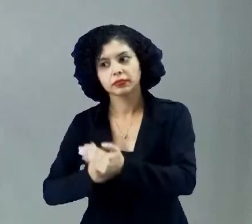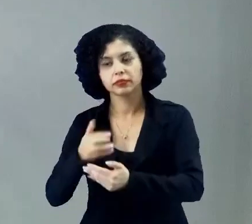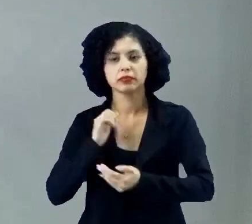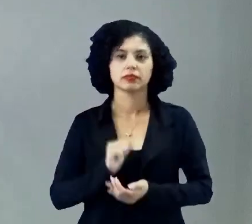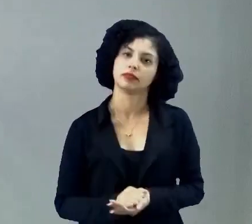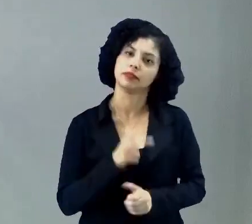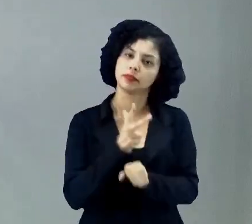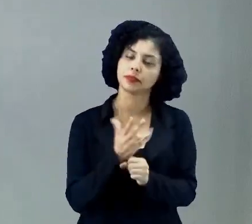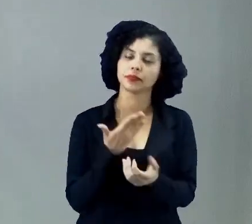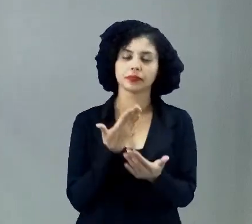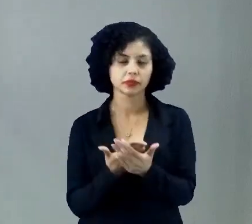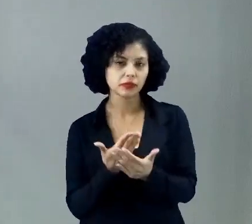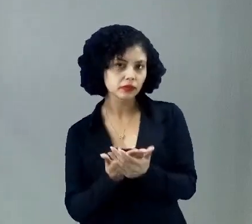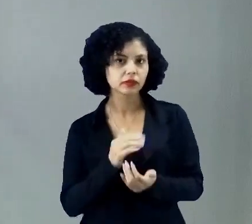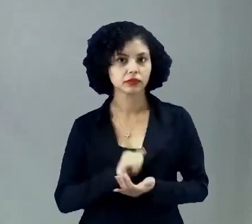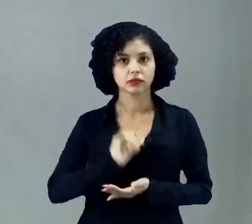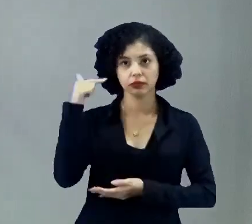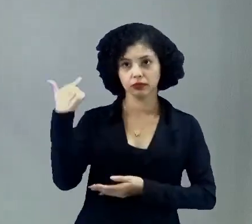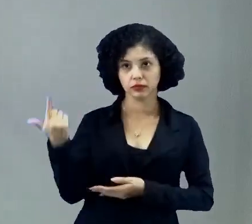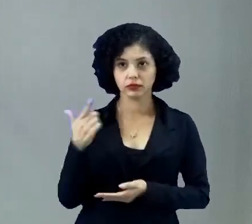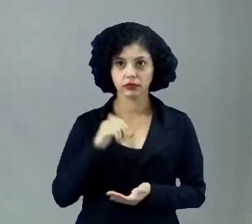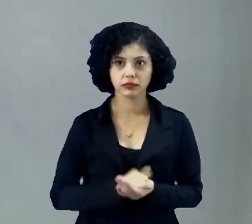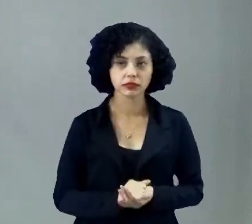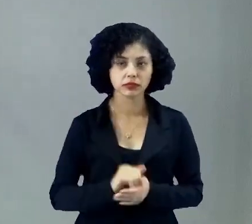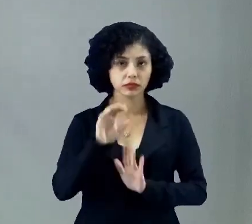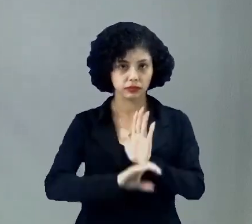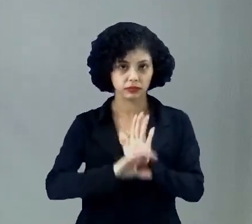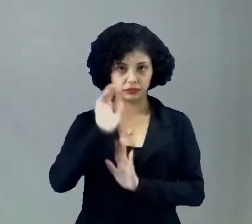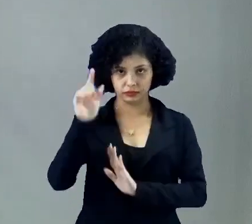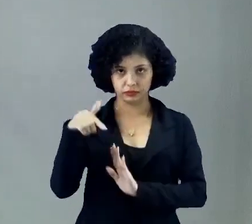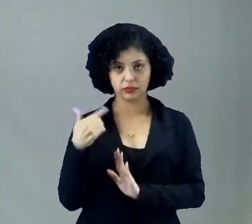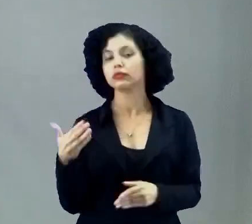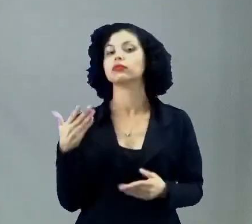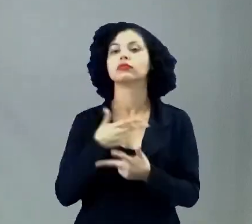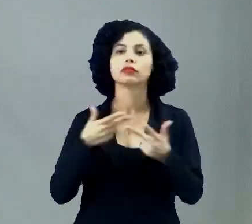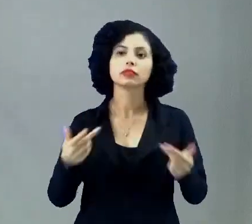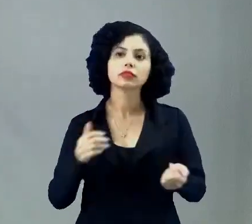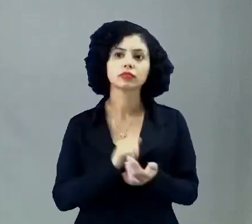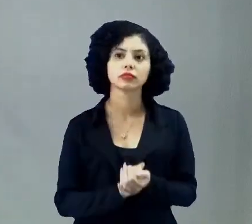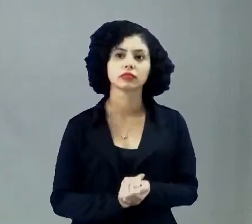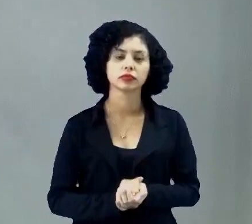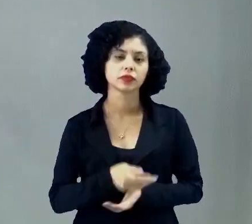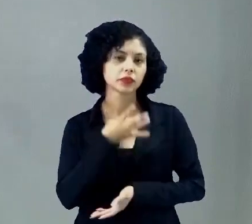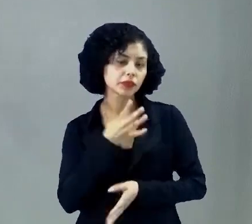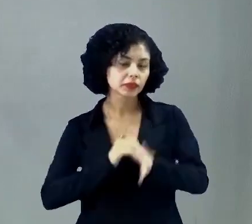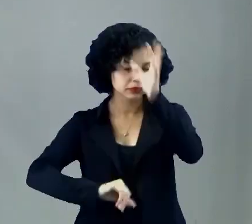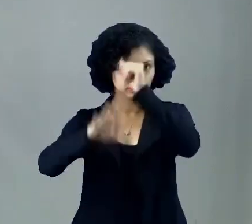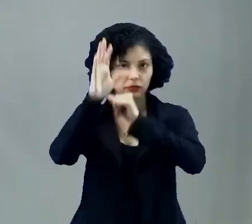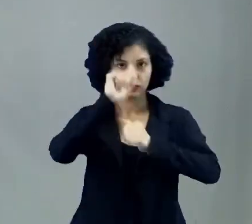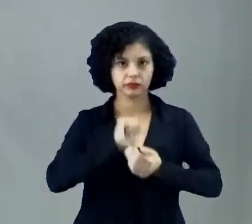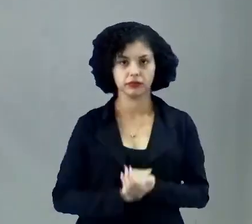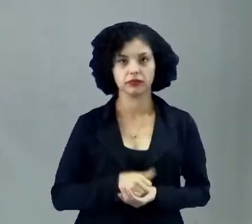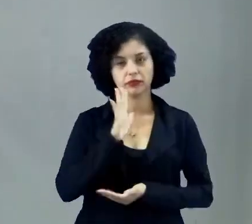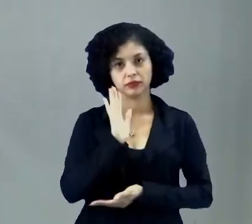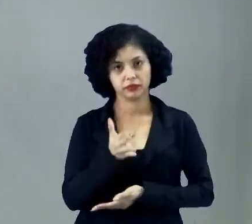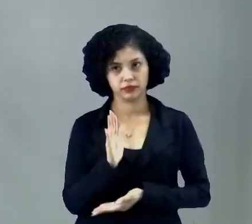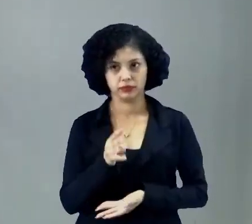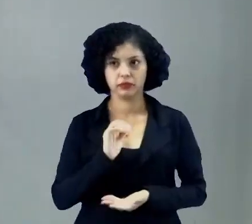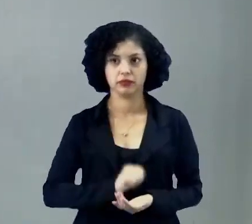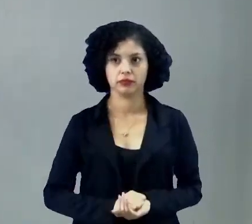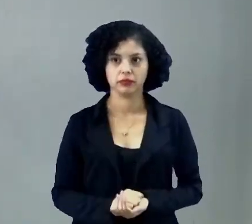nossas videoaulas, em outros conteúdos, outros objetos de conhecimento, melhor colocando, que já